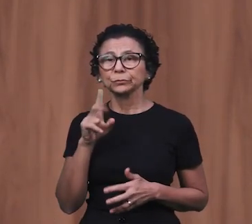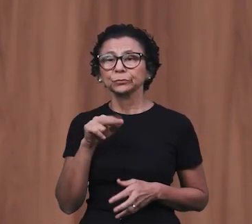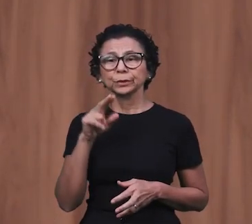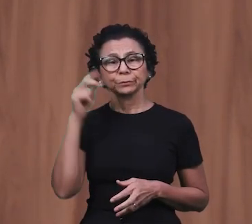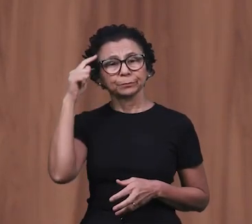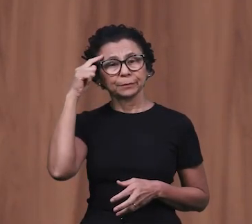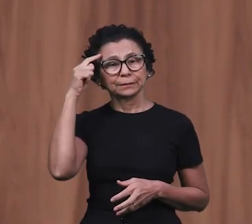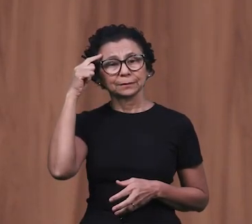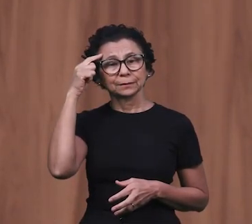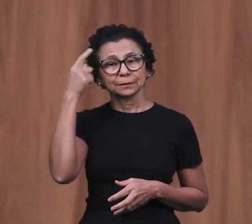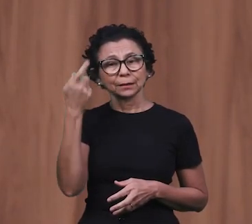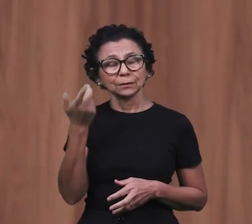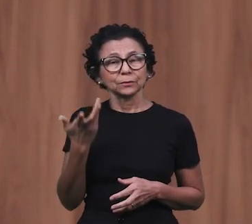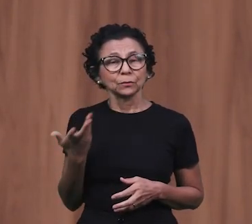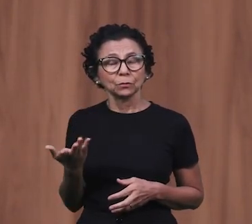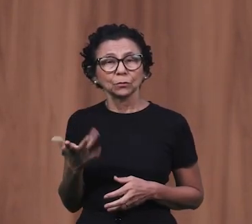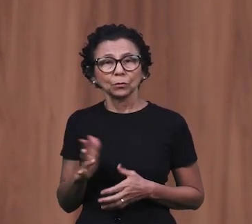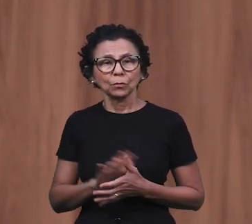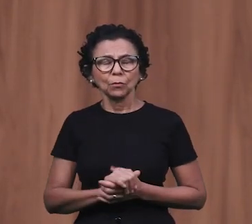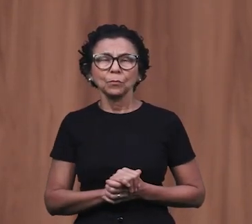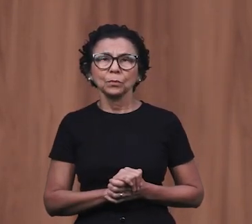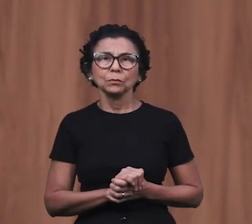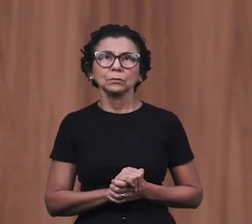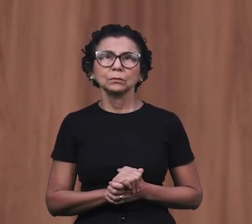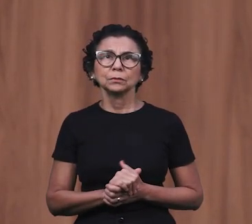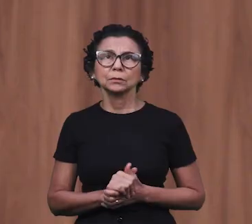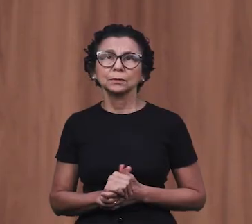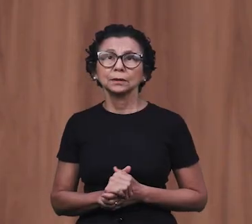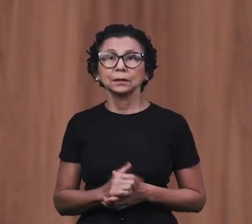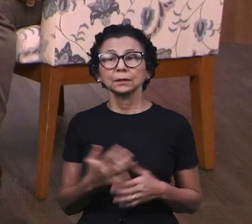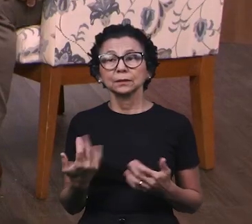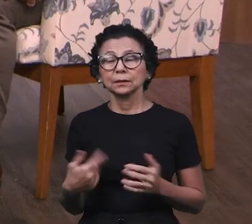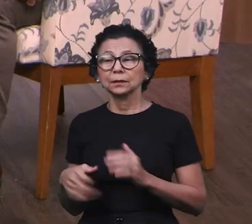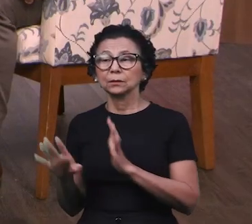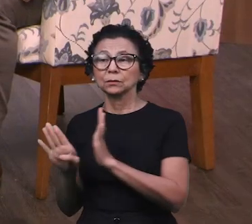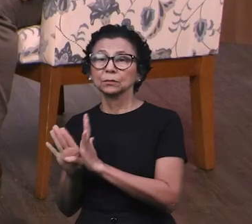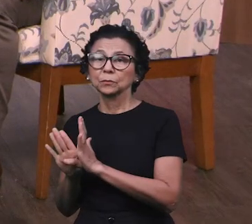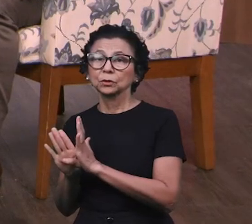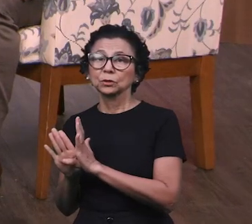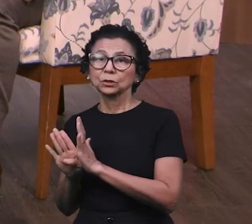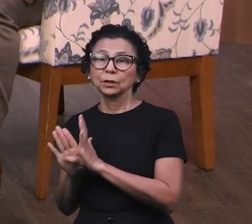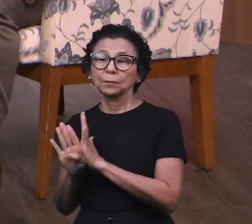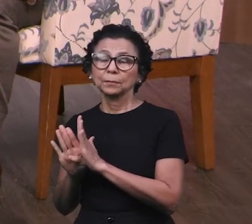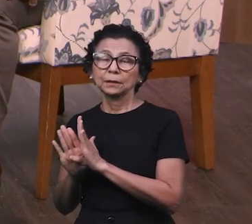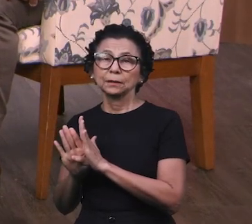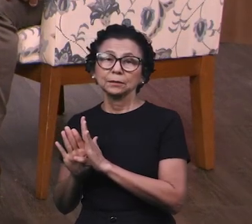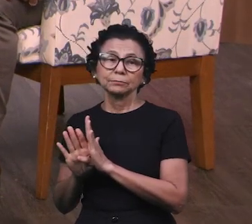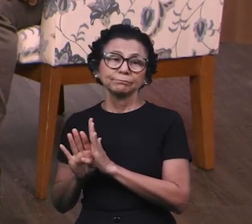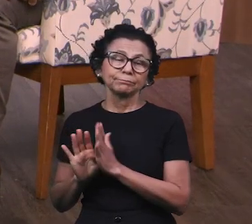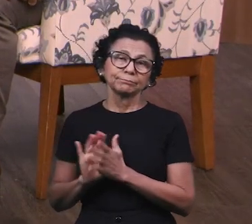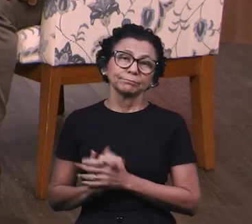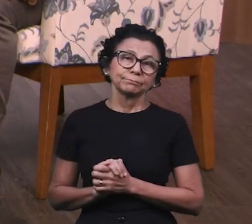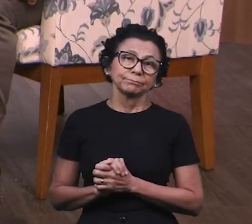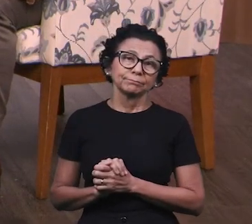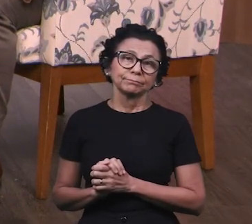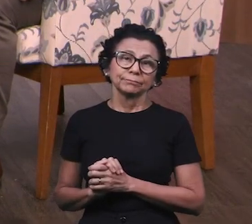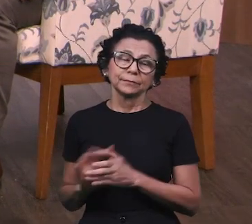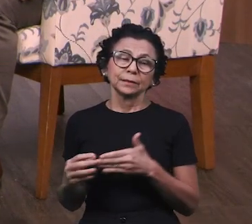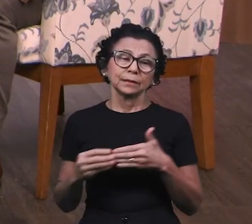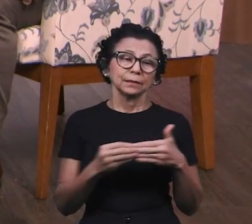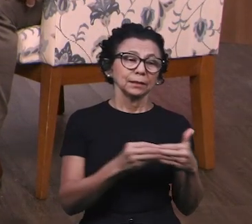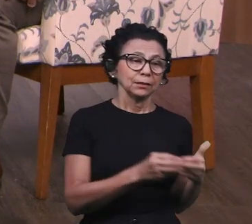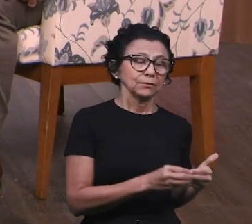de que nesse regresso com Benjamim viriam as boas novas, né? Viria a boa nova de que José estava